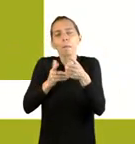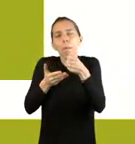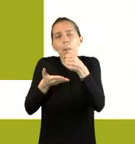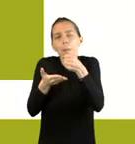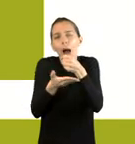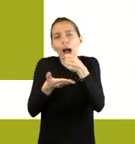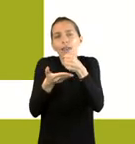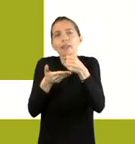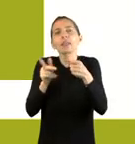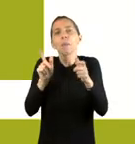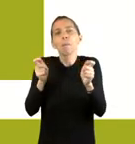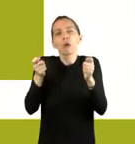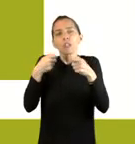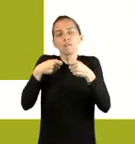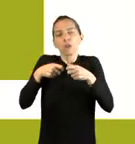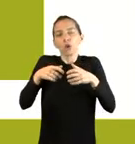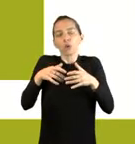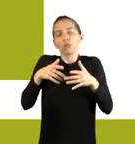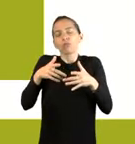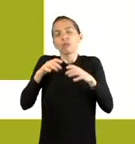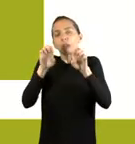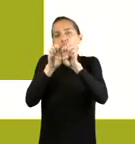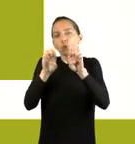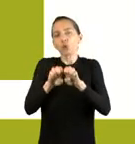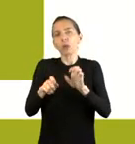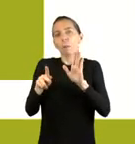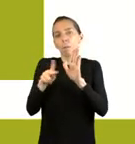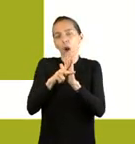Né? Fase 4.